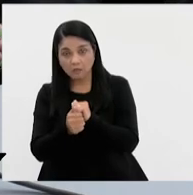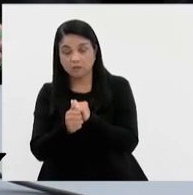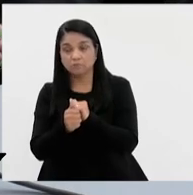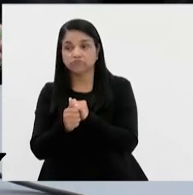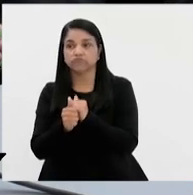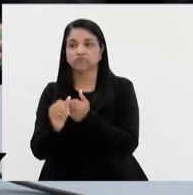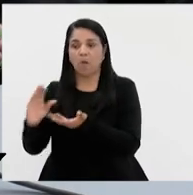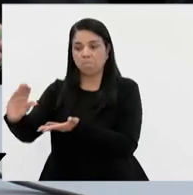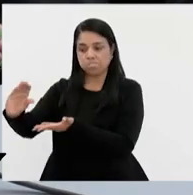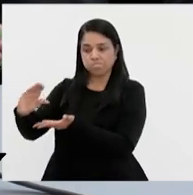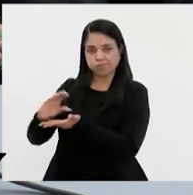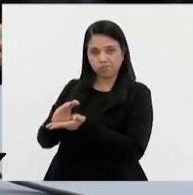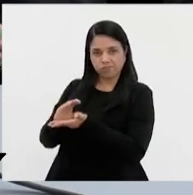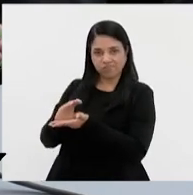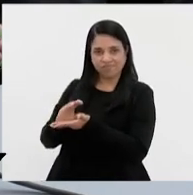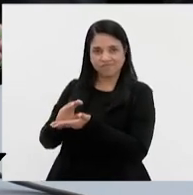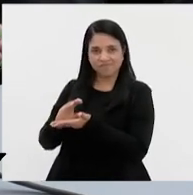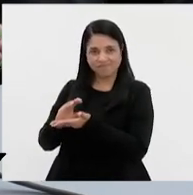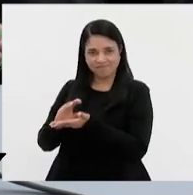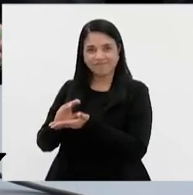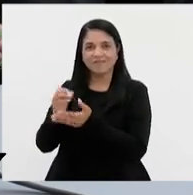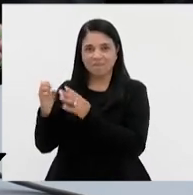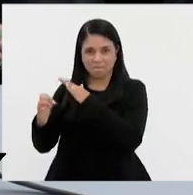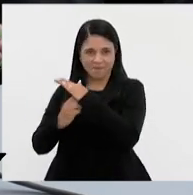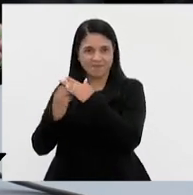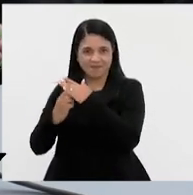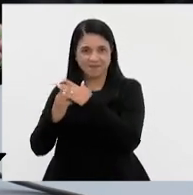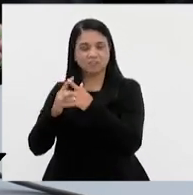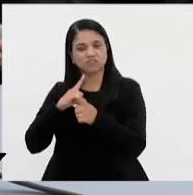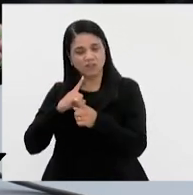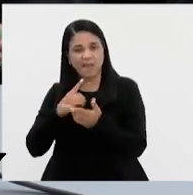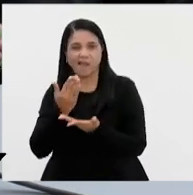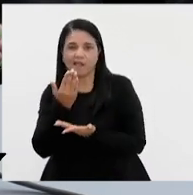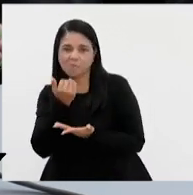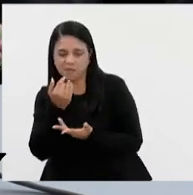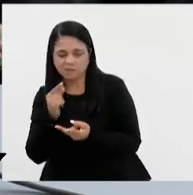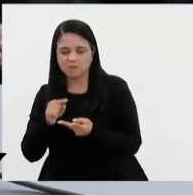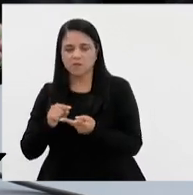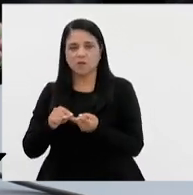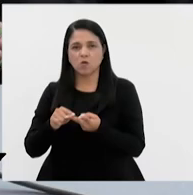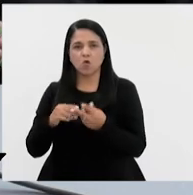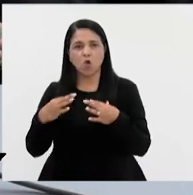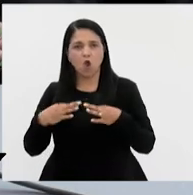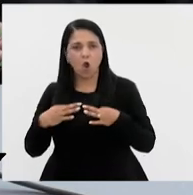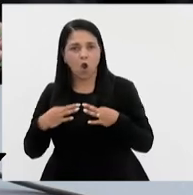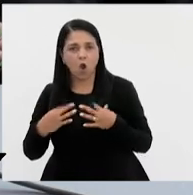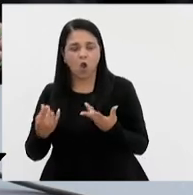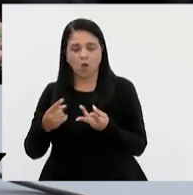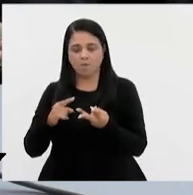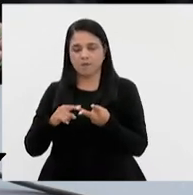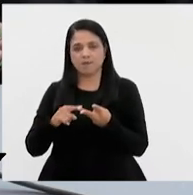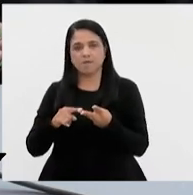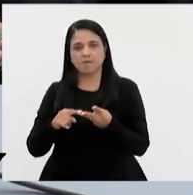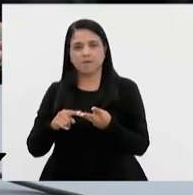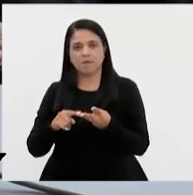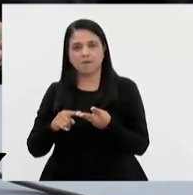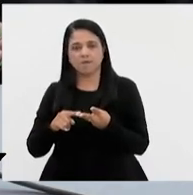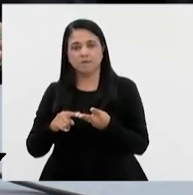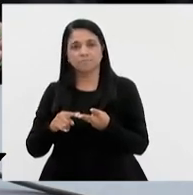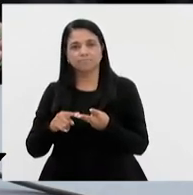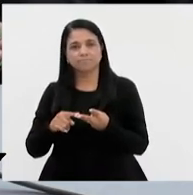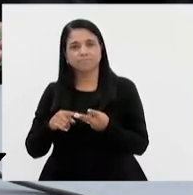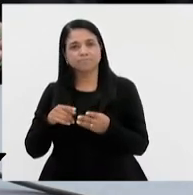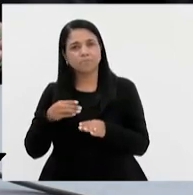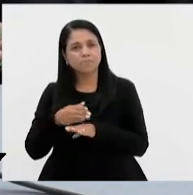patrocinado, né? Mas o patrocínio ele já prevê a alimentação desse atleta, seu uniforme, sua, né, a sua